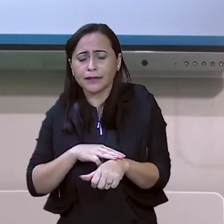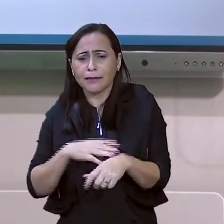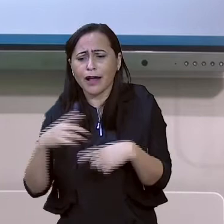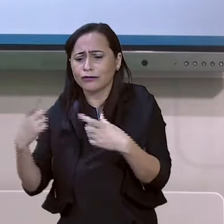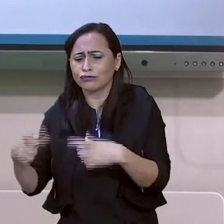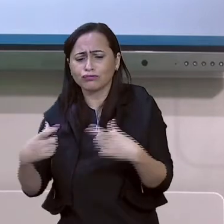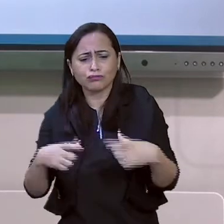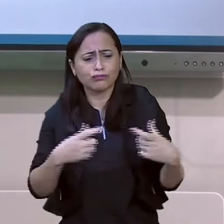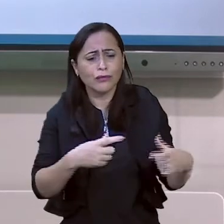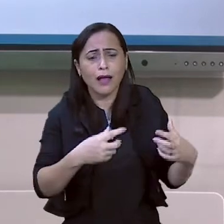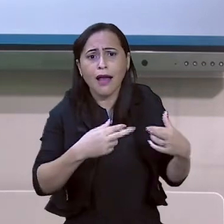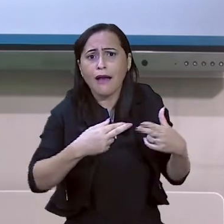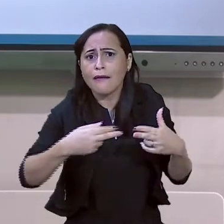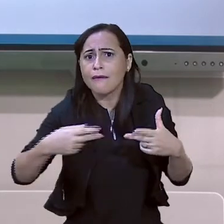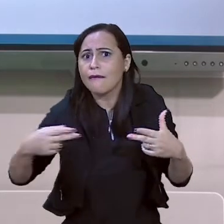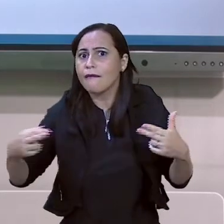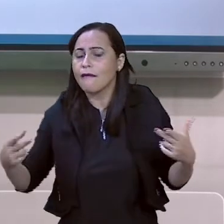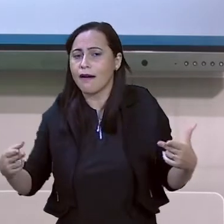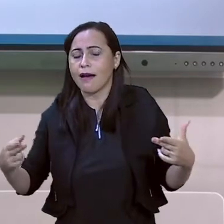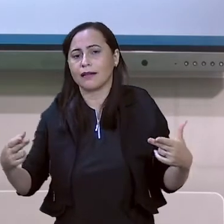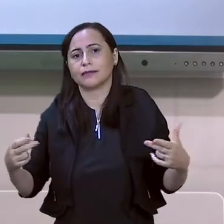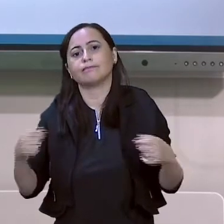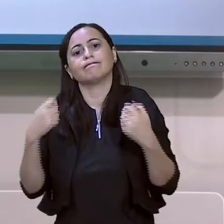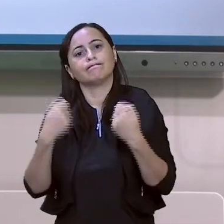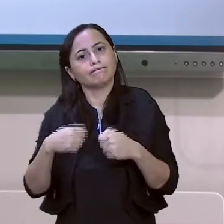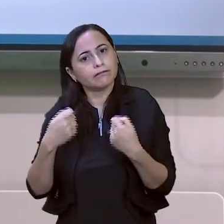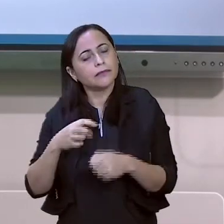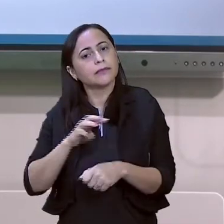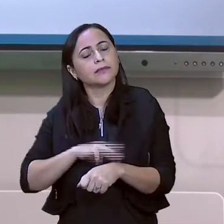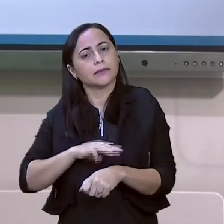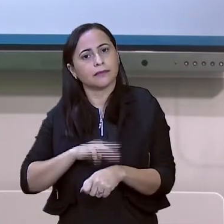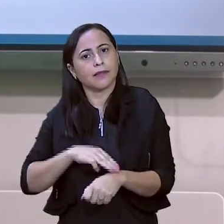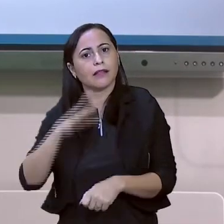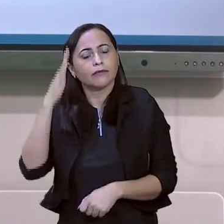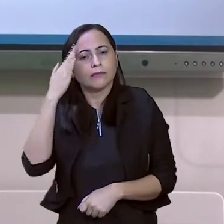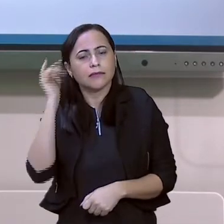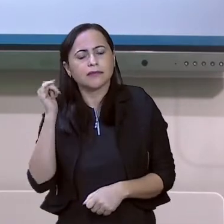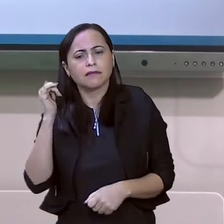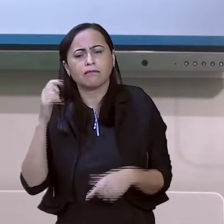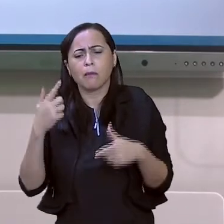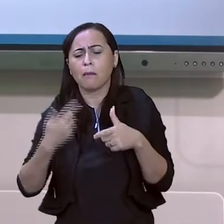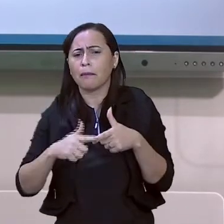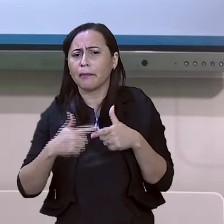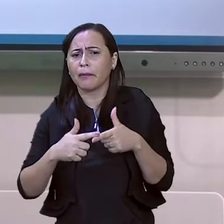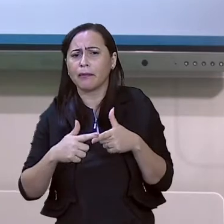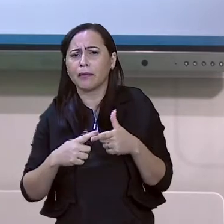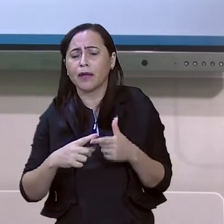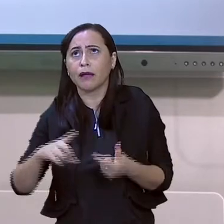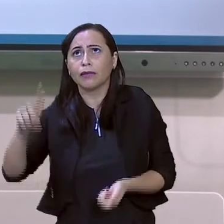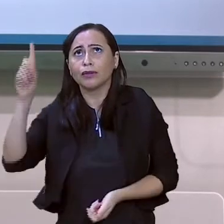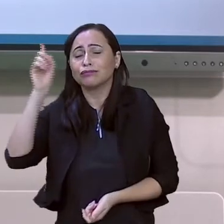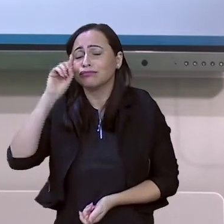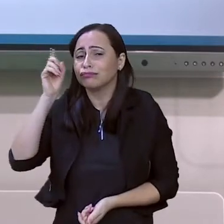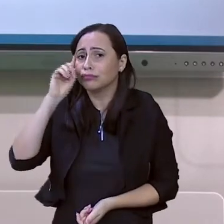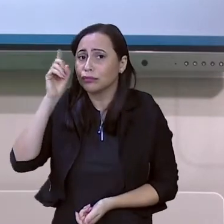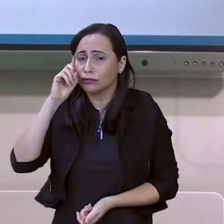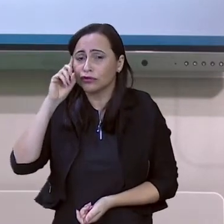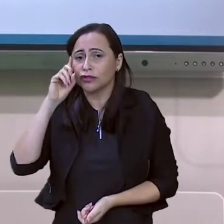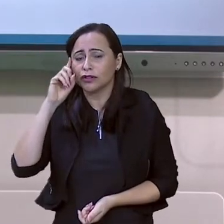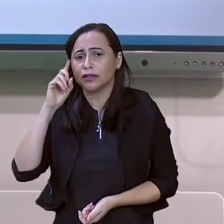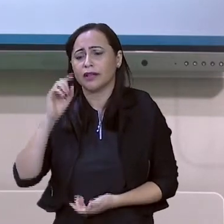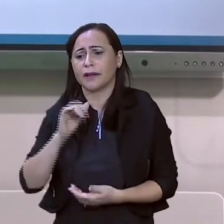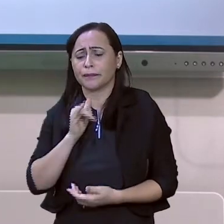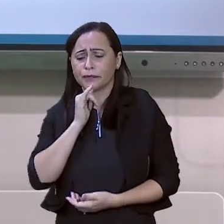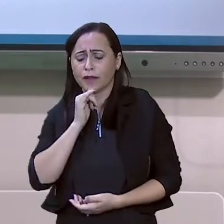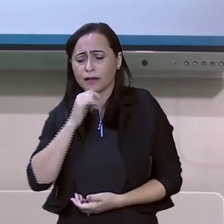da matemática para saber resolver os problemas do dia a dia, saber, né, até mesmo no